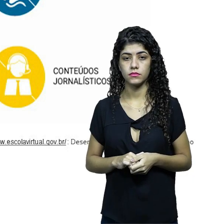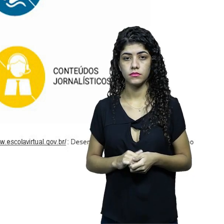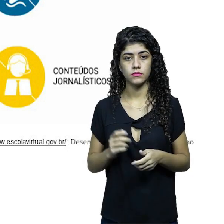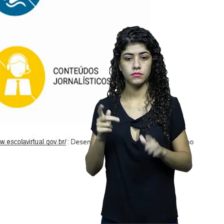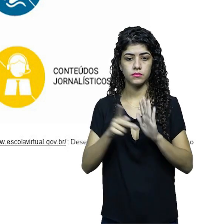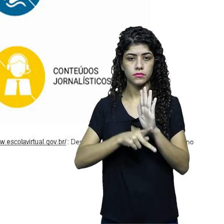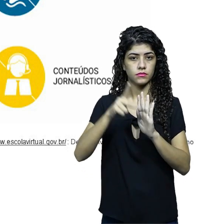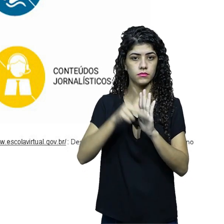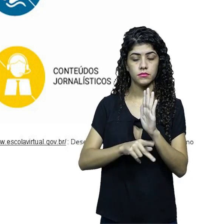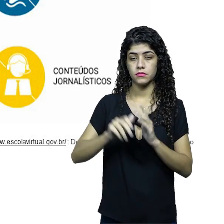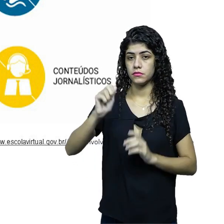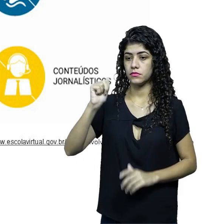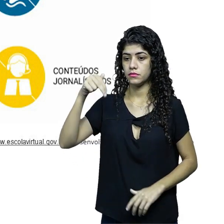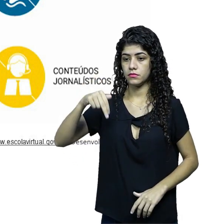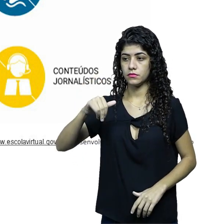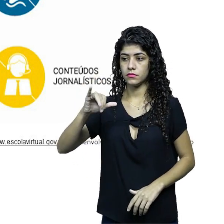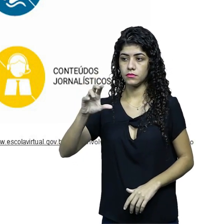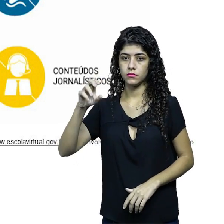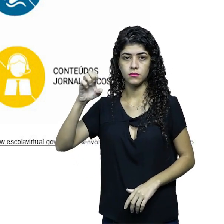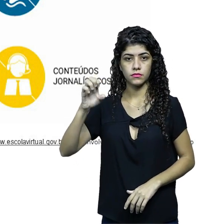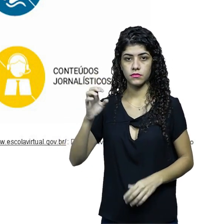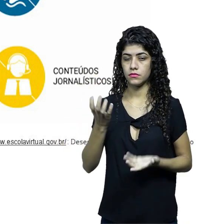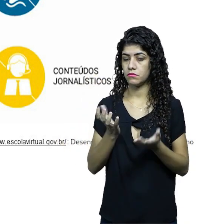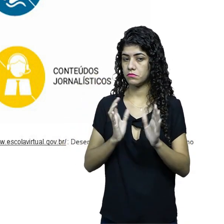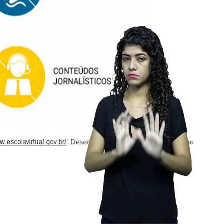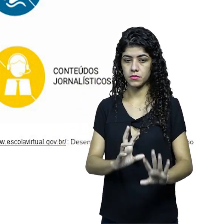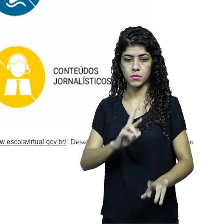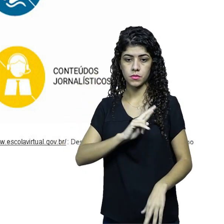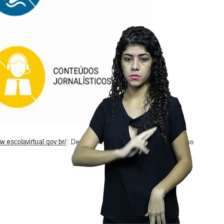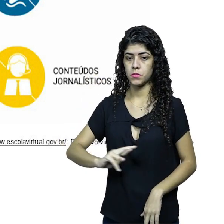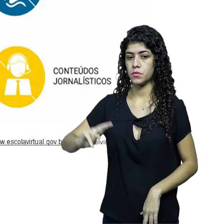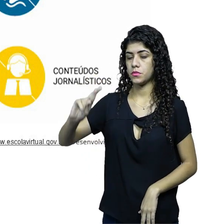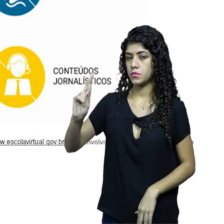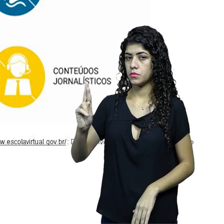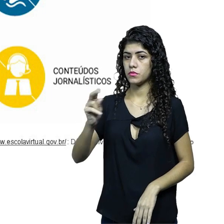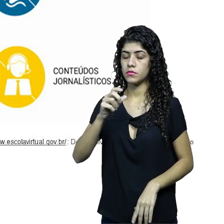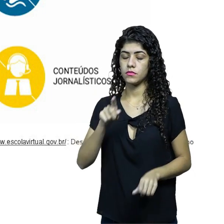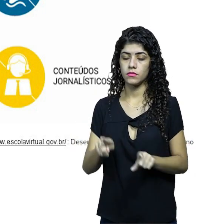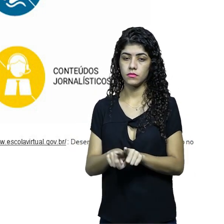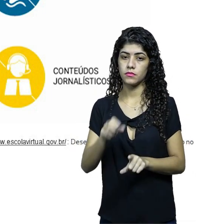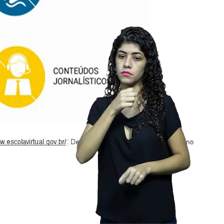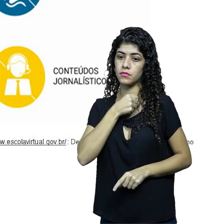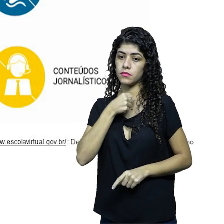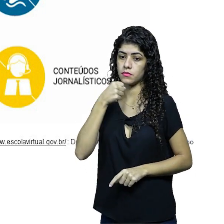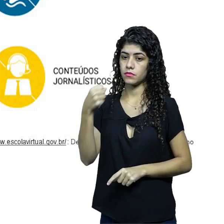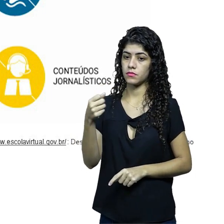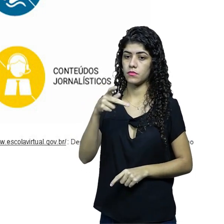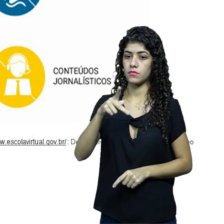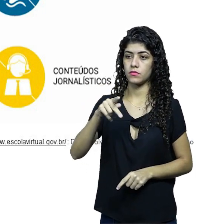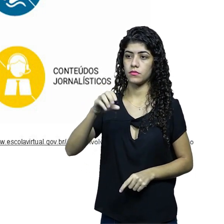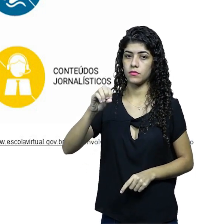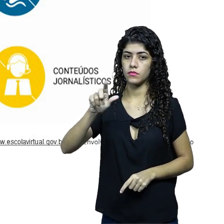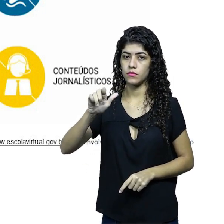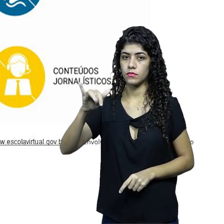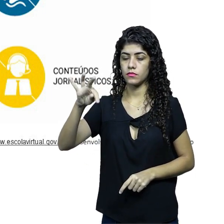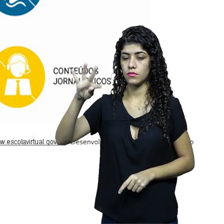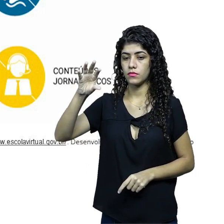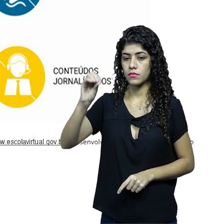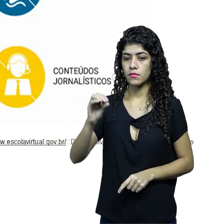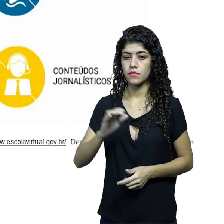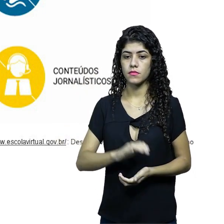Projetos que a Ancine não financia, de conteúdos religiosos, programas de auditório ancorados por apresentador, conteúdo político,